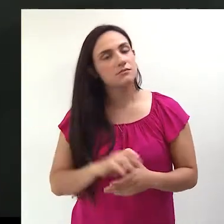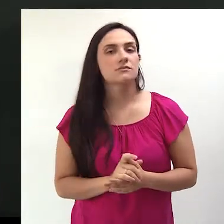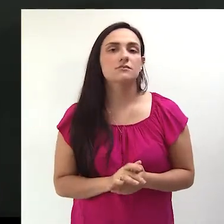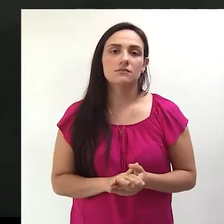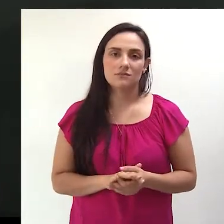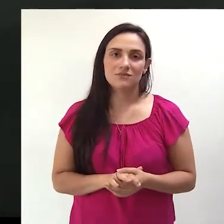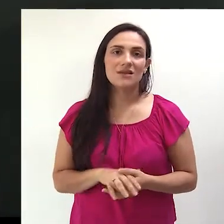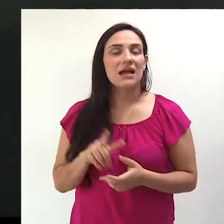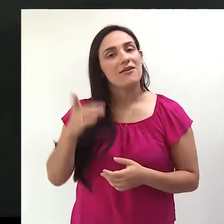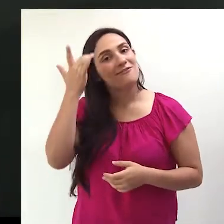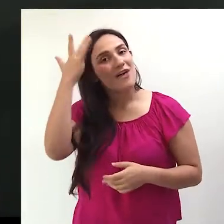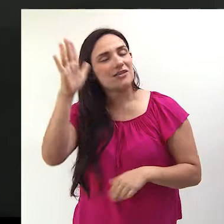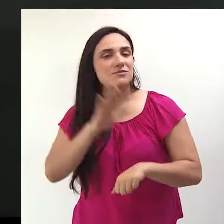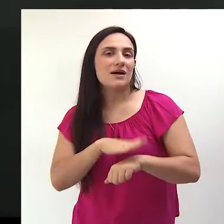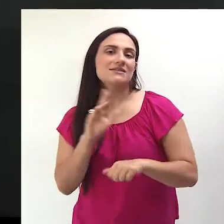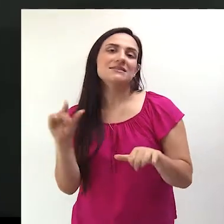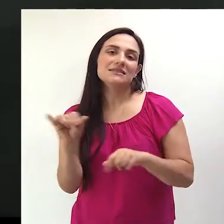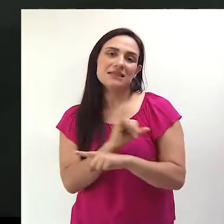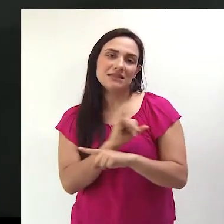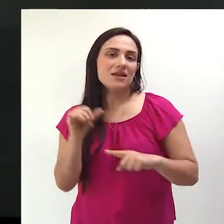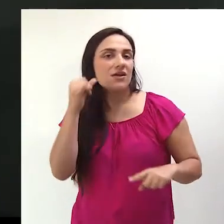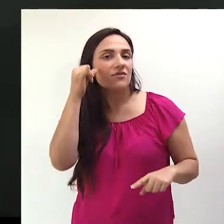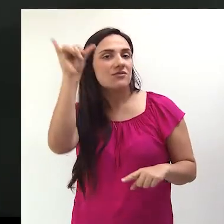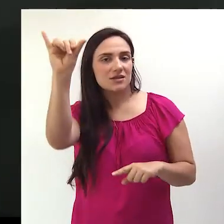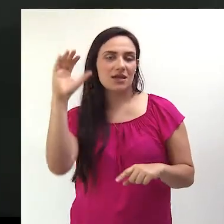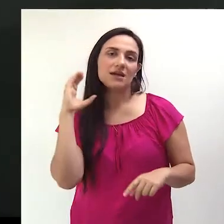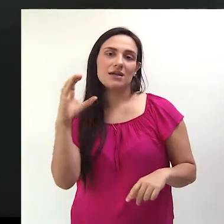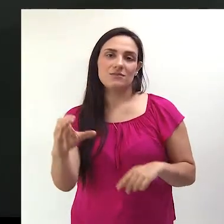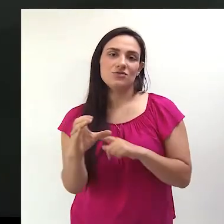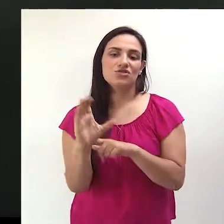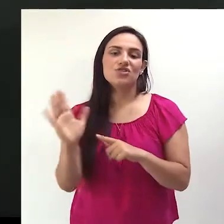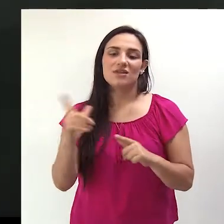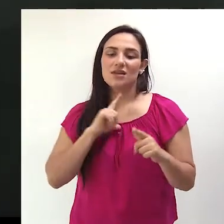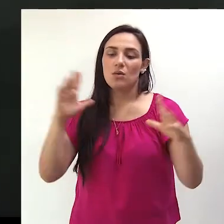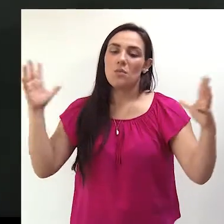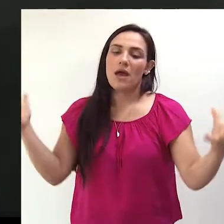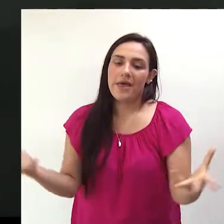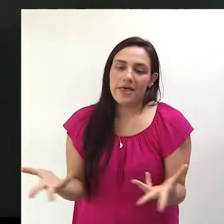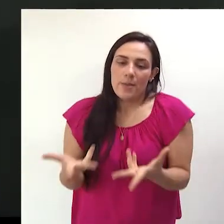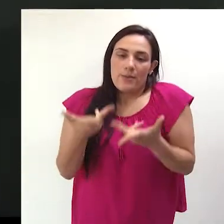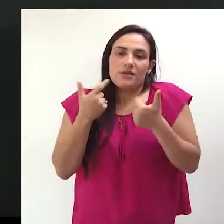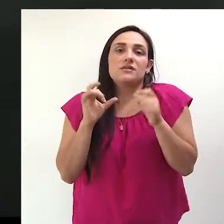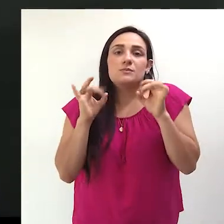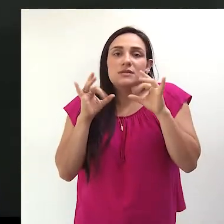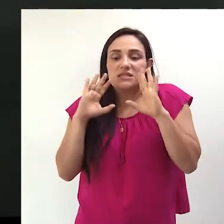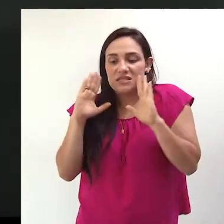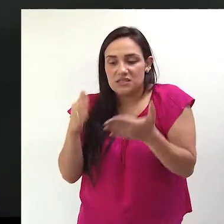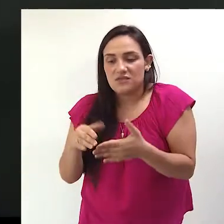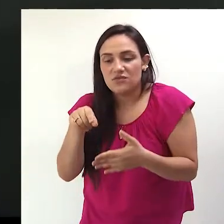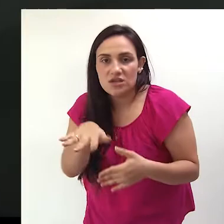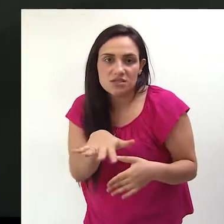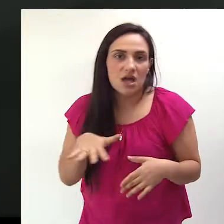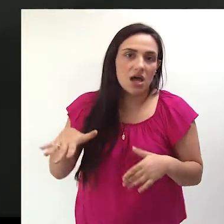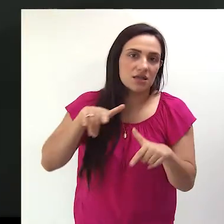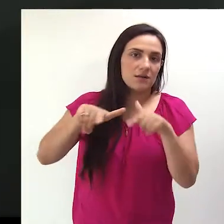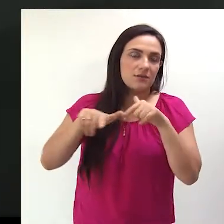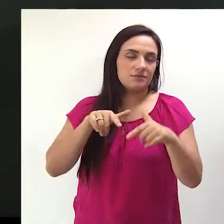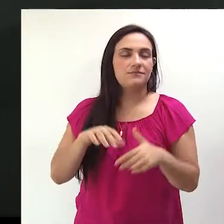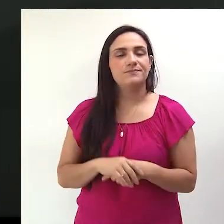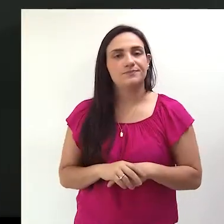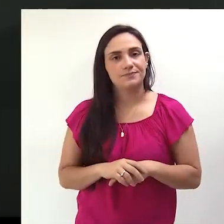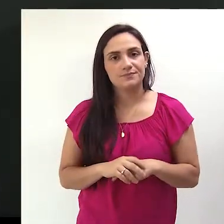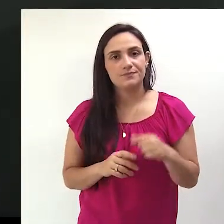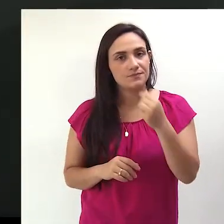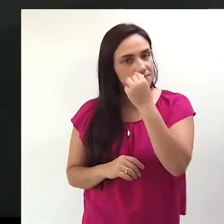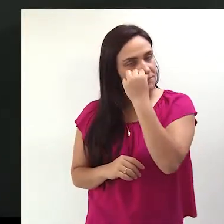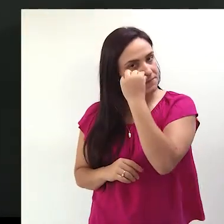locais, obviamente, mas facilita e cria uma expertise maior para esse trabalho, né? Então, por isso a